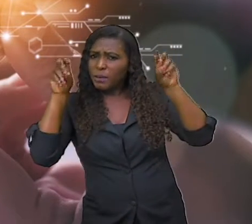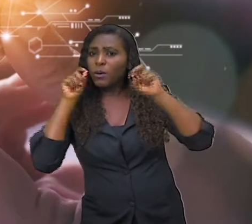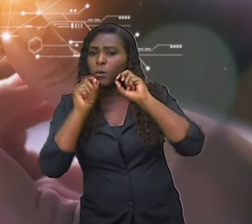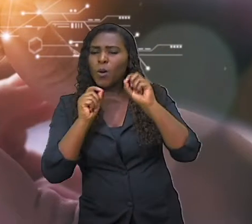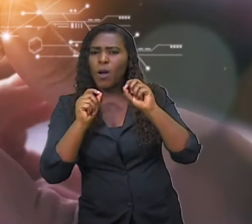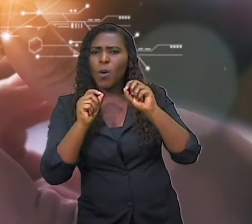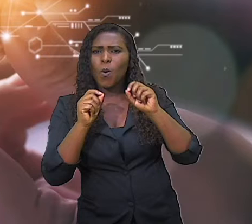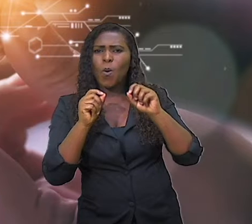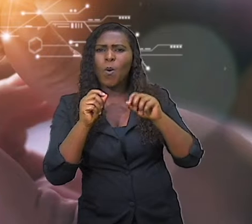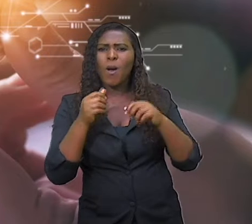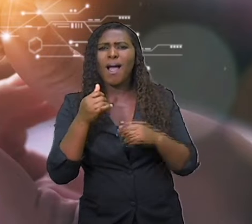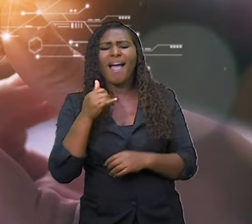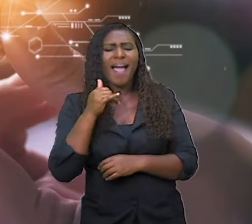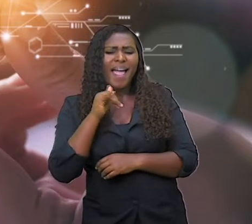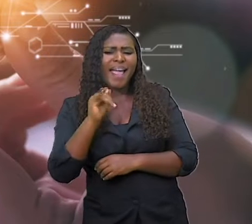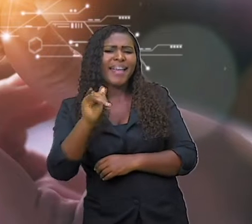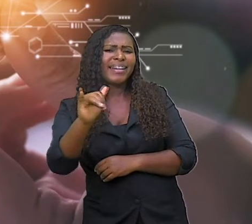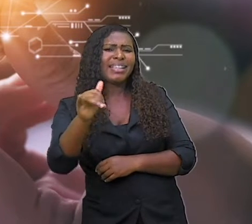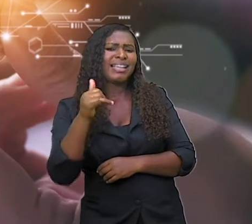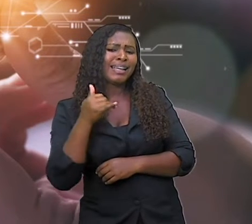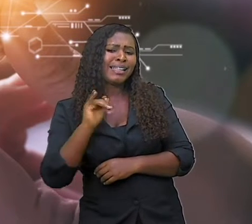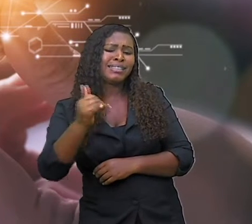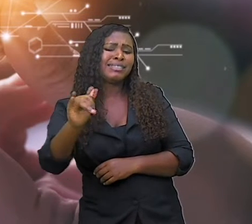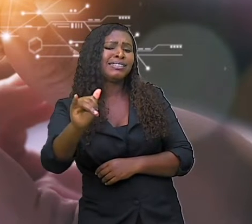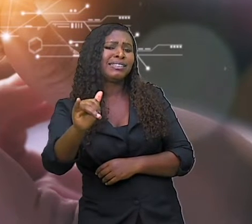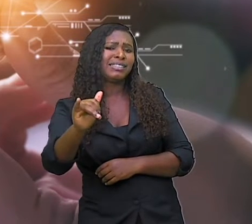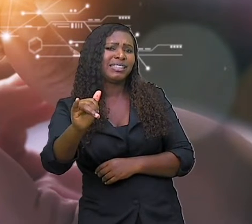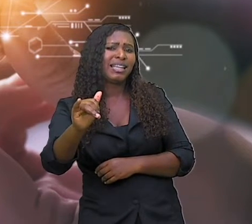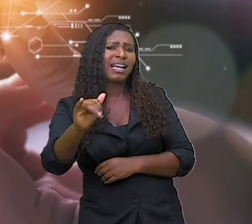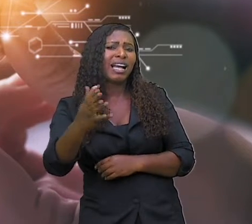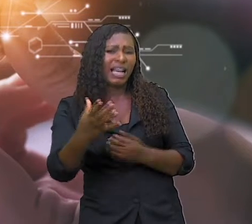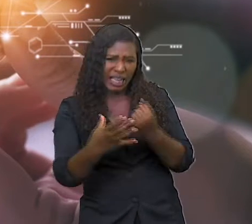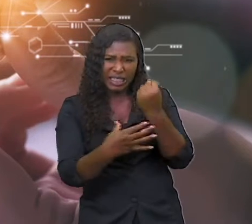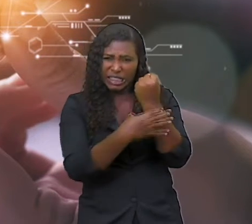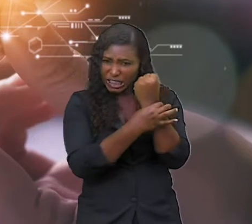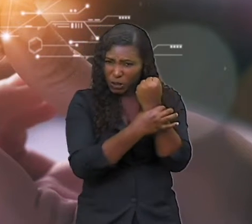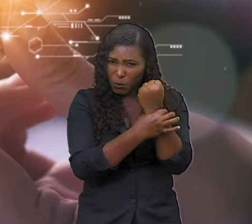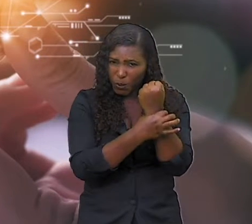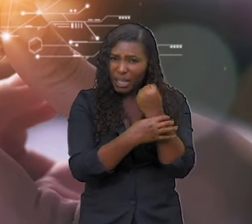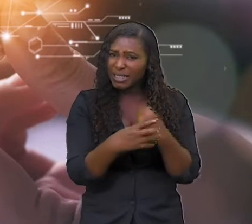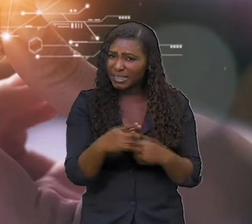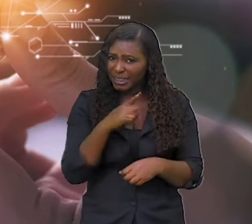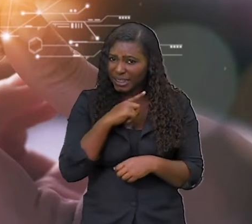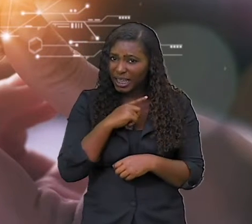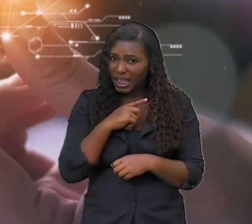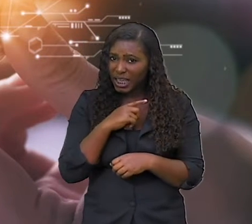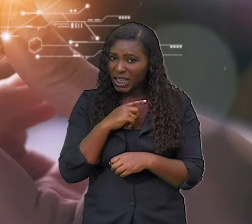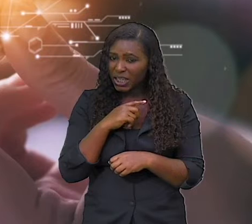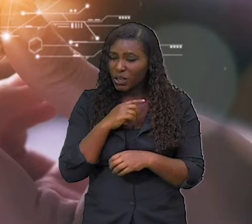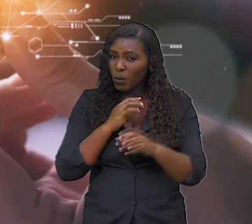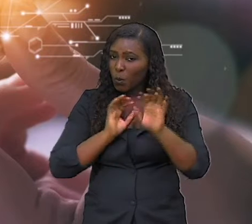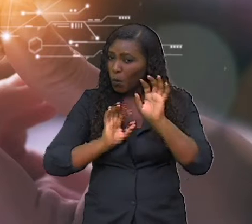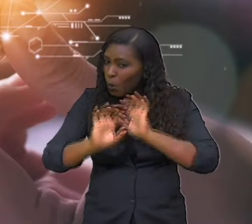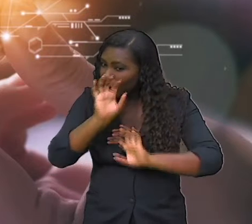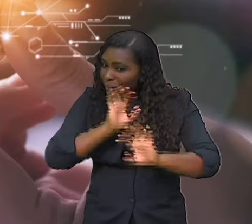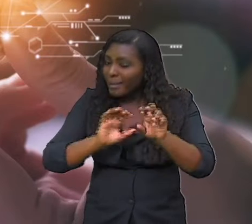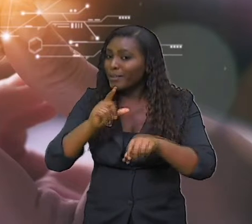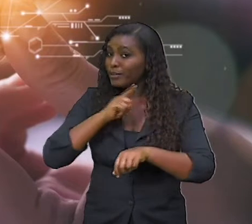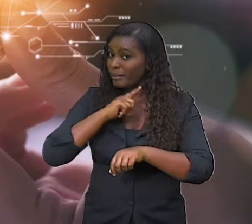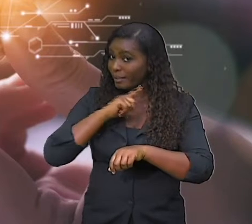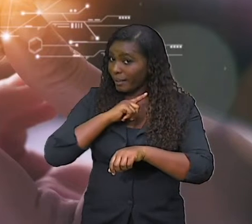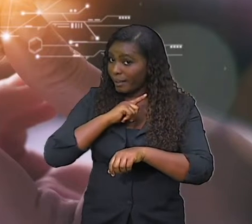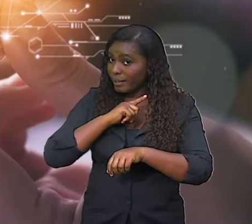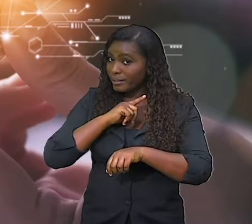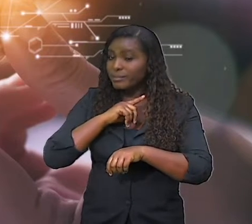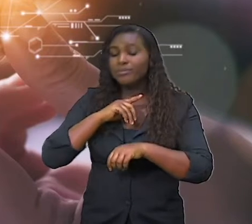elétrica. E aí, a gente tem cuidado quando a gente vai usar? Por que existem alguns mecanismos que